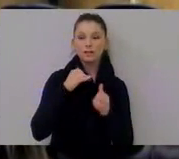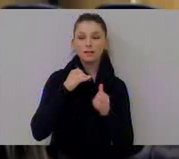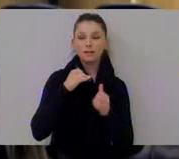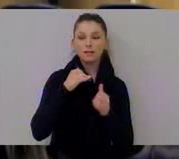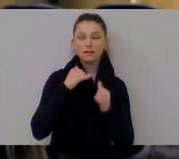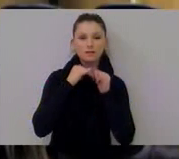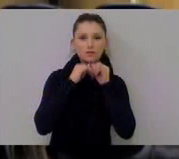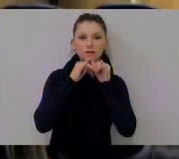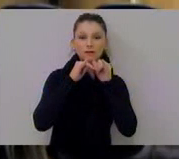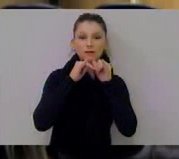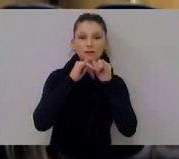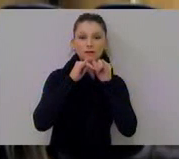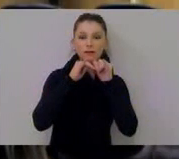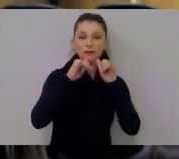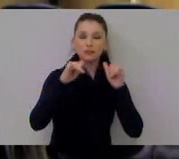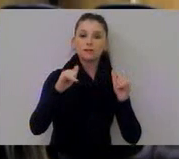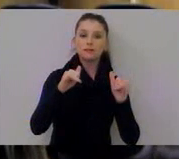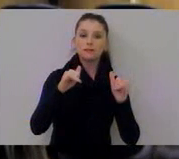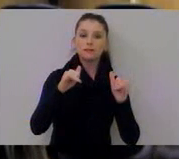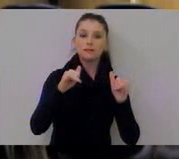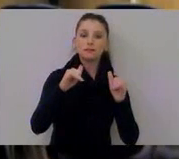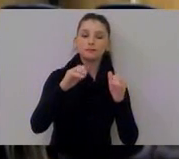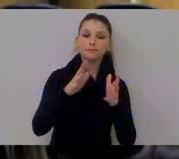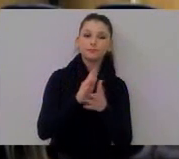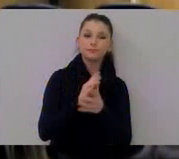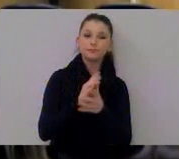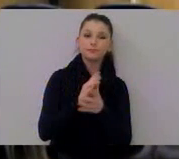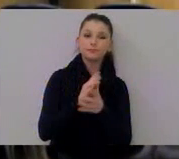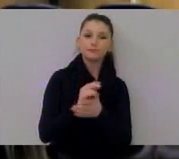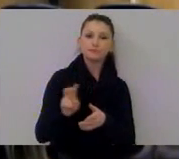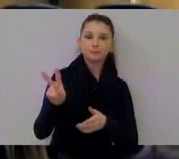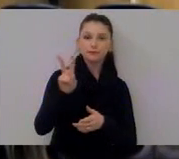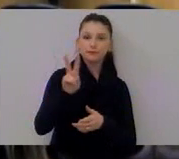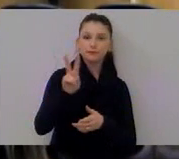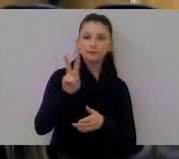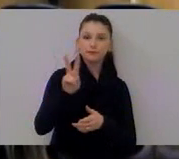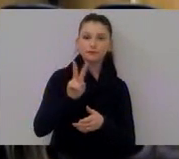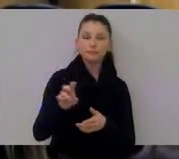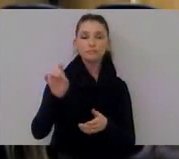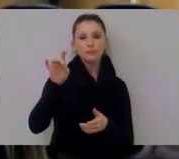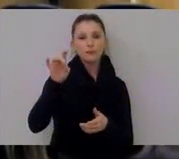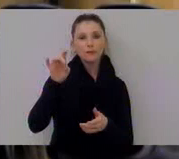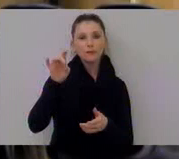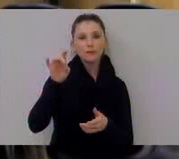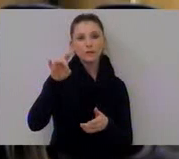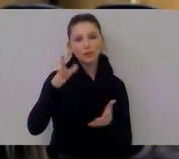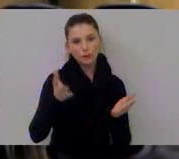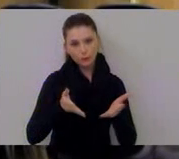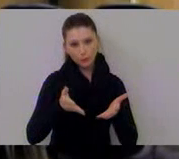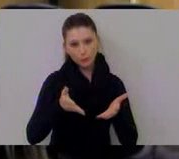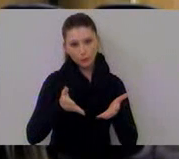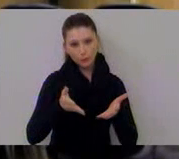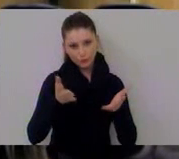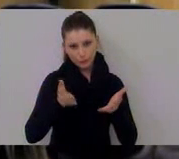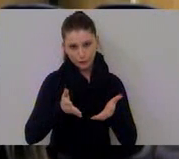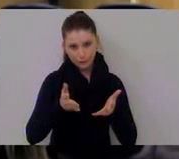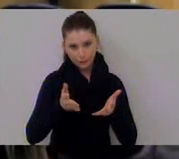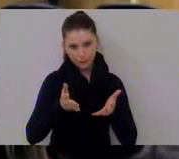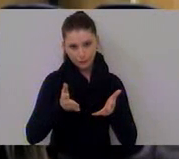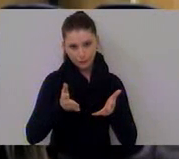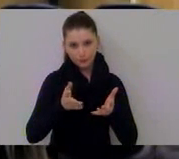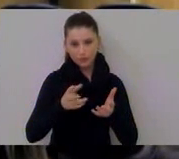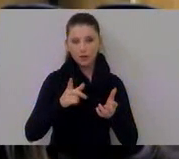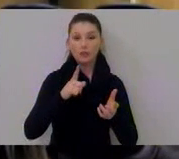os vereadores, que a sessão de hoje, mais uma vez, está sendo